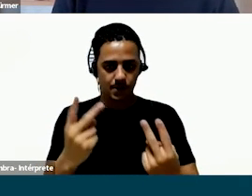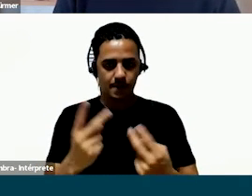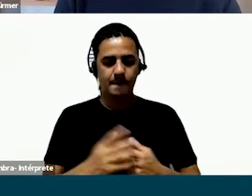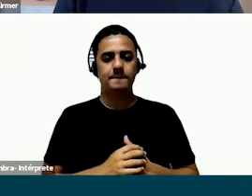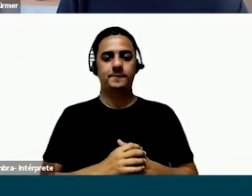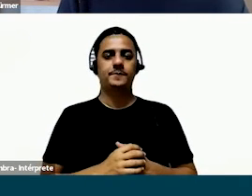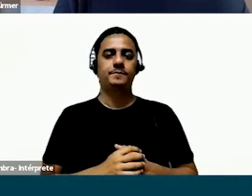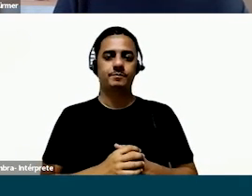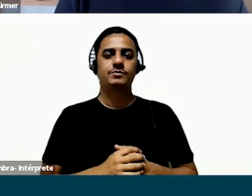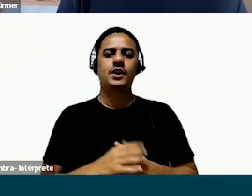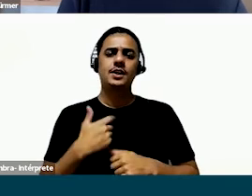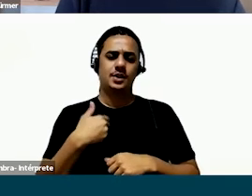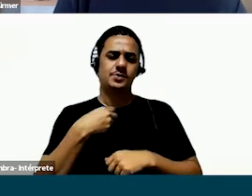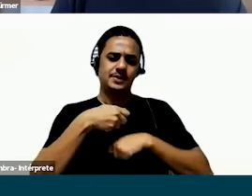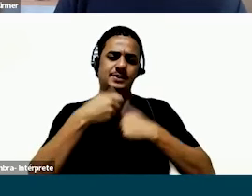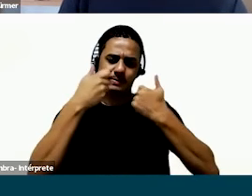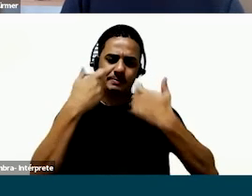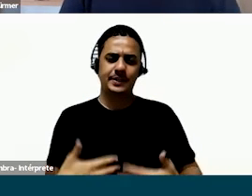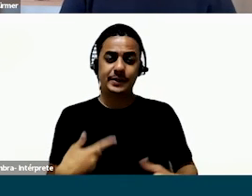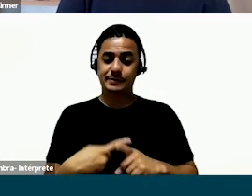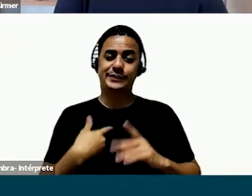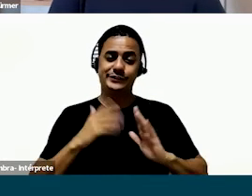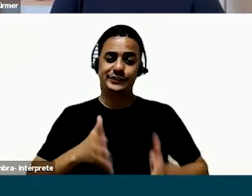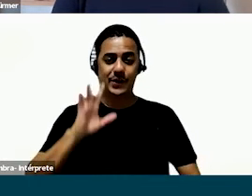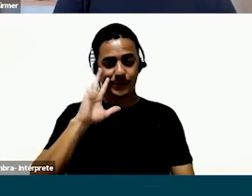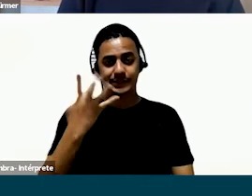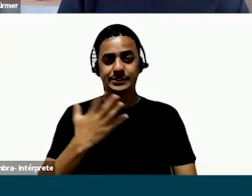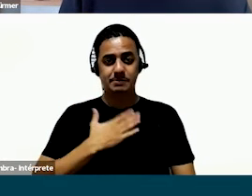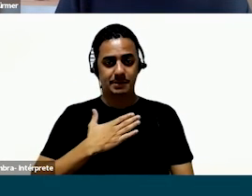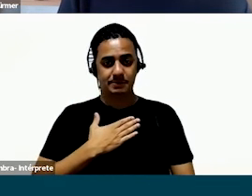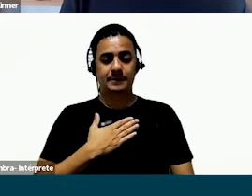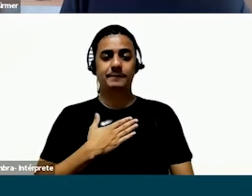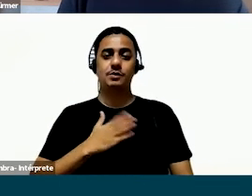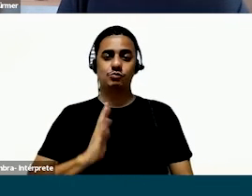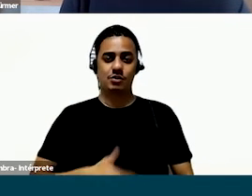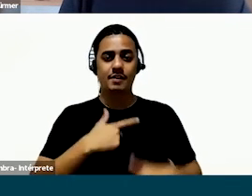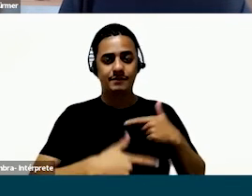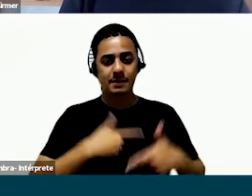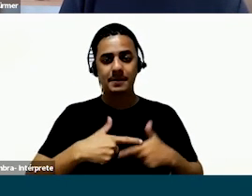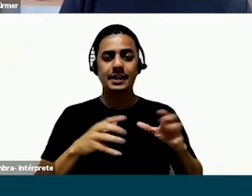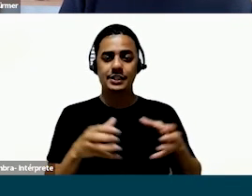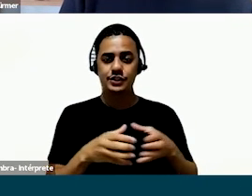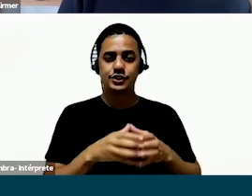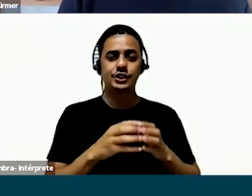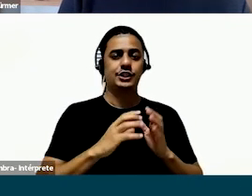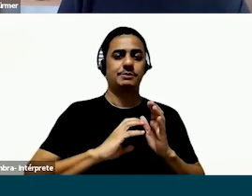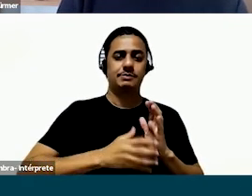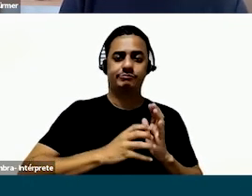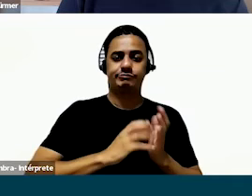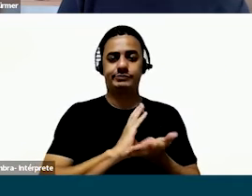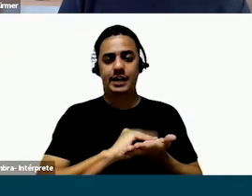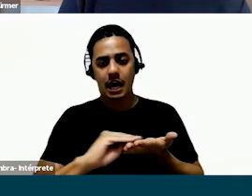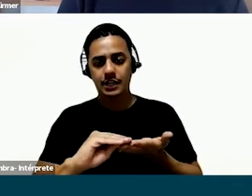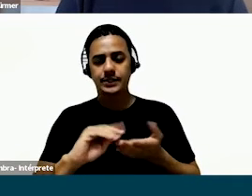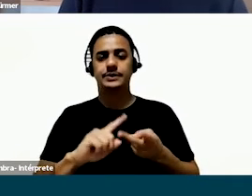sem conseguir extrair valor dos dados, nesse caso, né? E eu falo isso com muita propriedade, porque já aconteceu muito comigo, tá? Teve mais de uma vez em que eu trabalhei com time